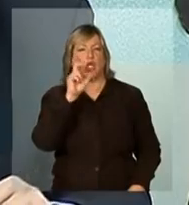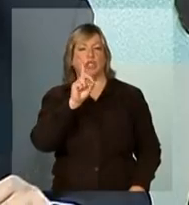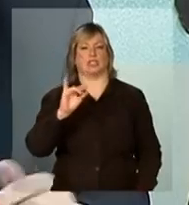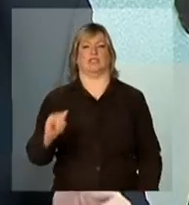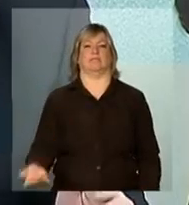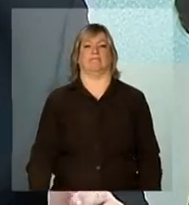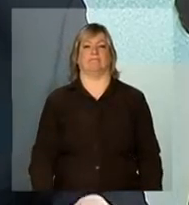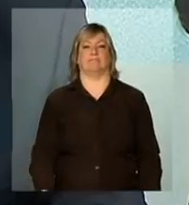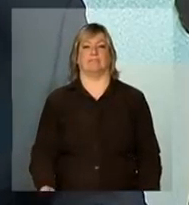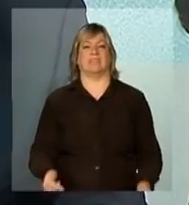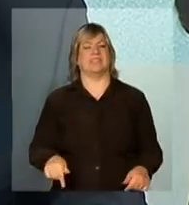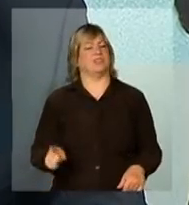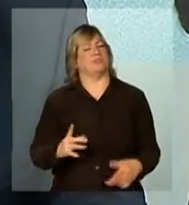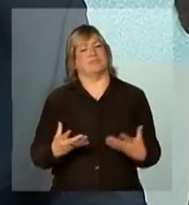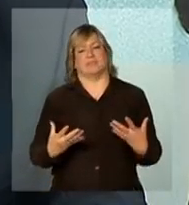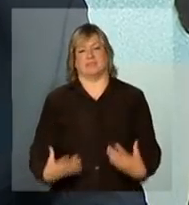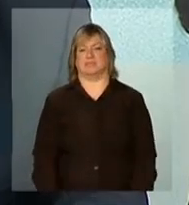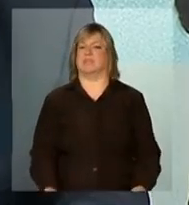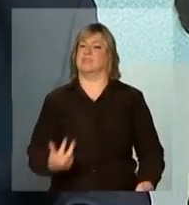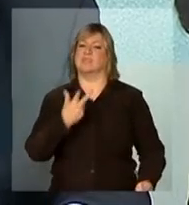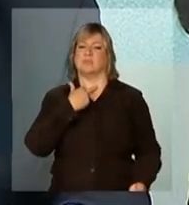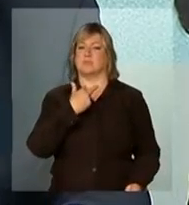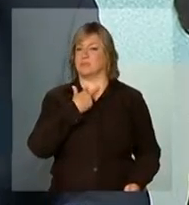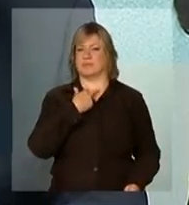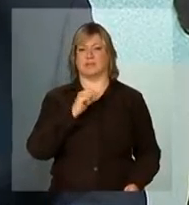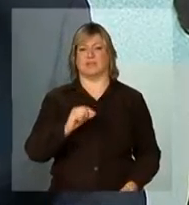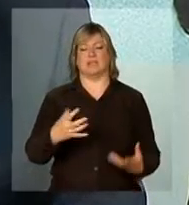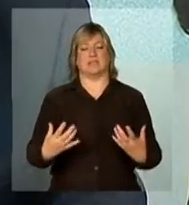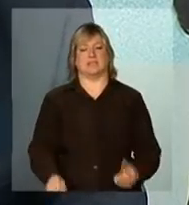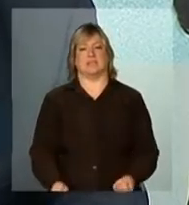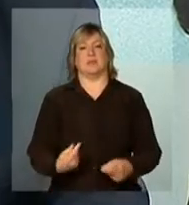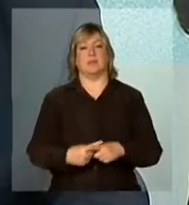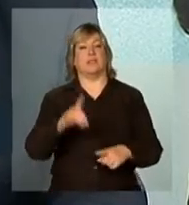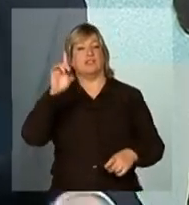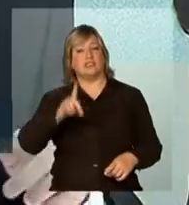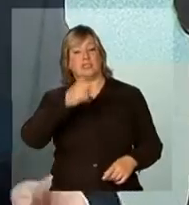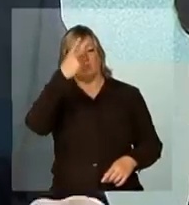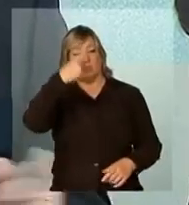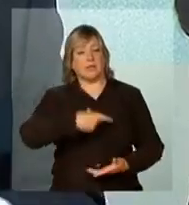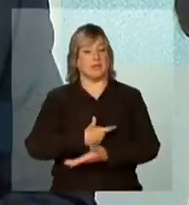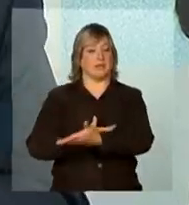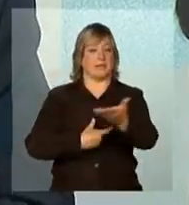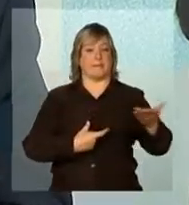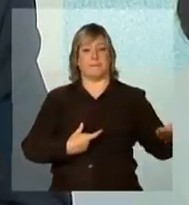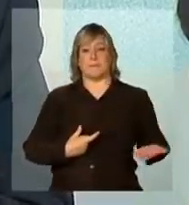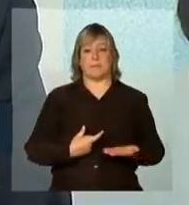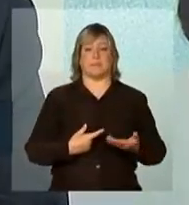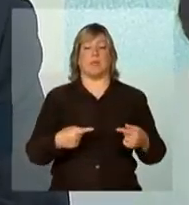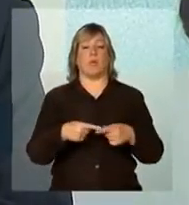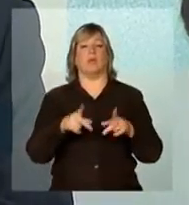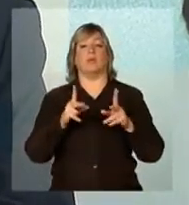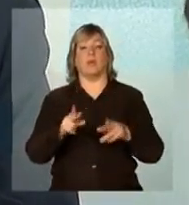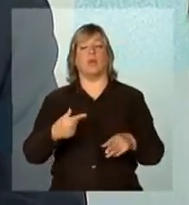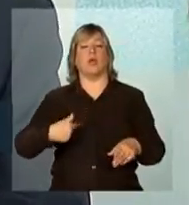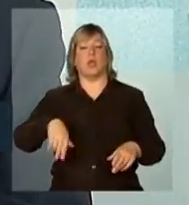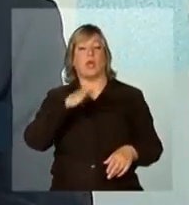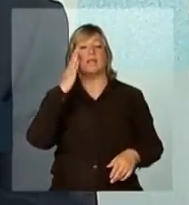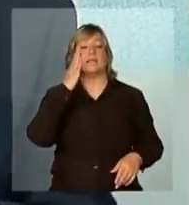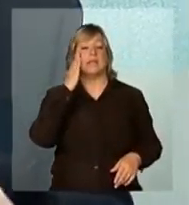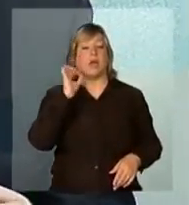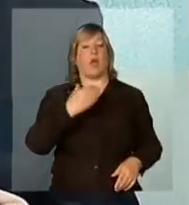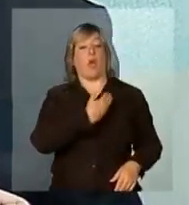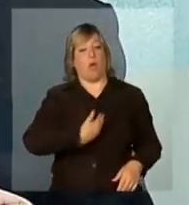Isso é inacevel desde a perspectiva dos direitos humanos e desde a perspectiva da visão que sabemos